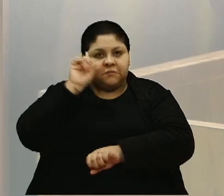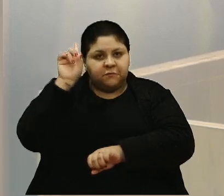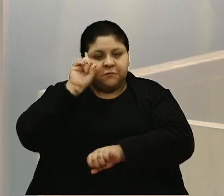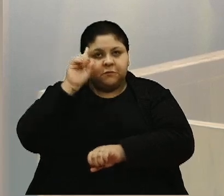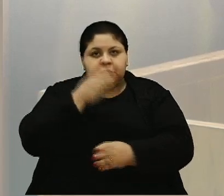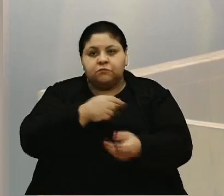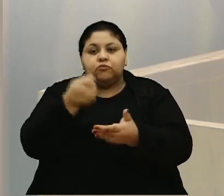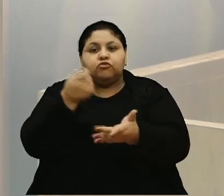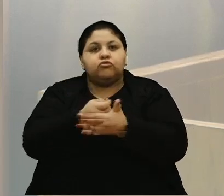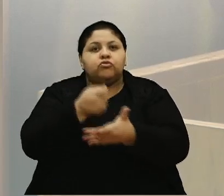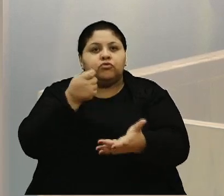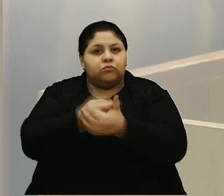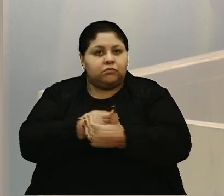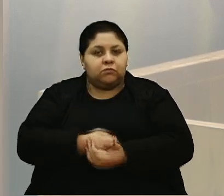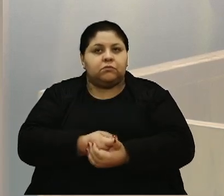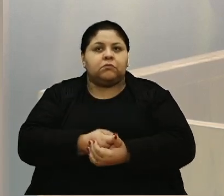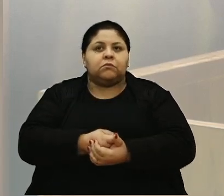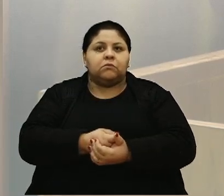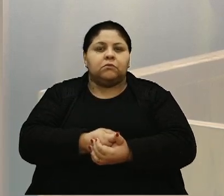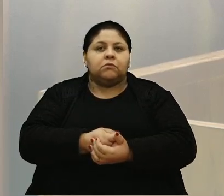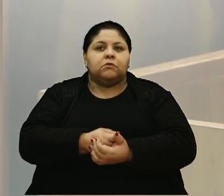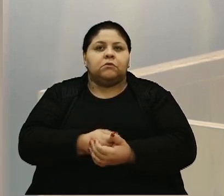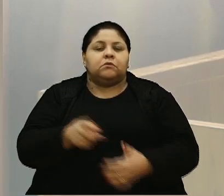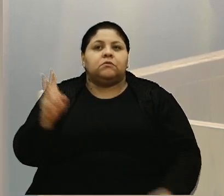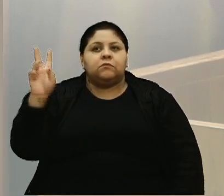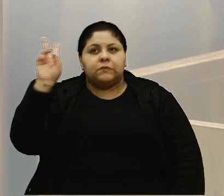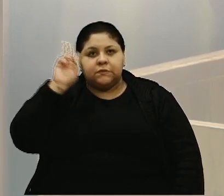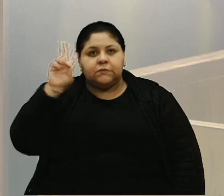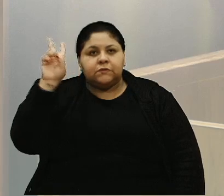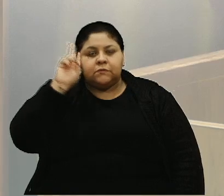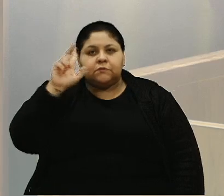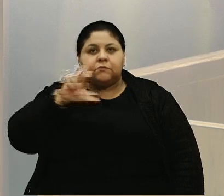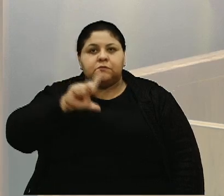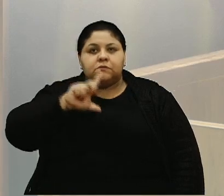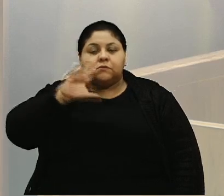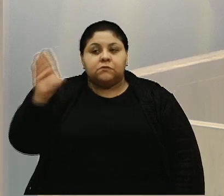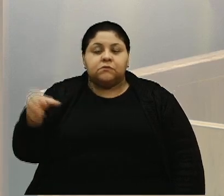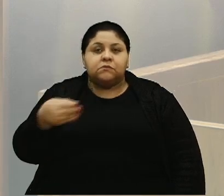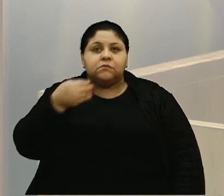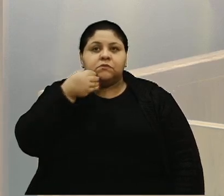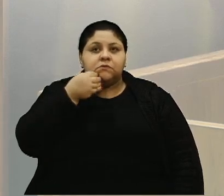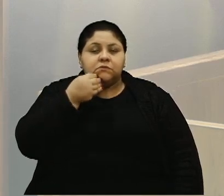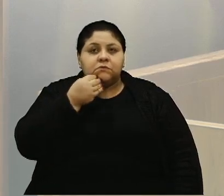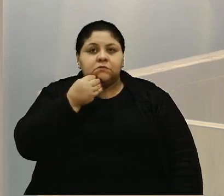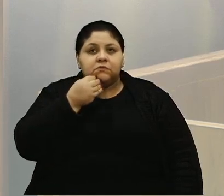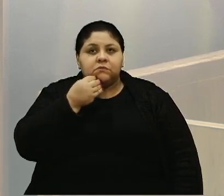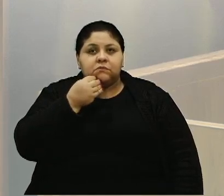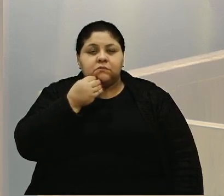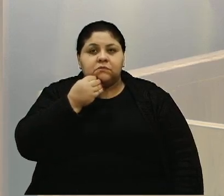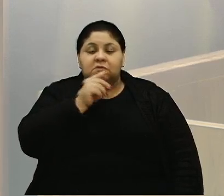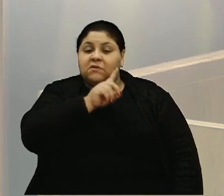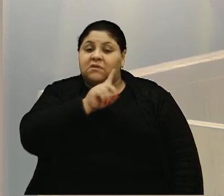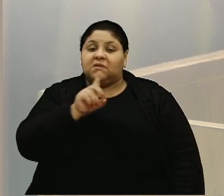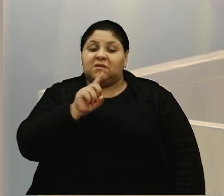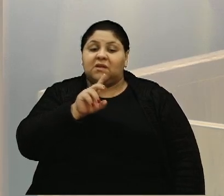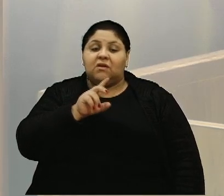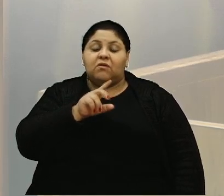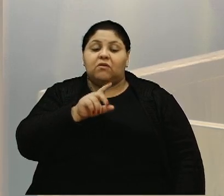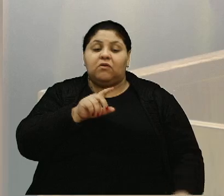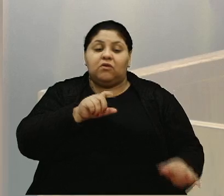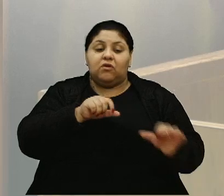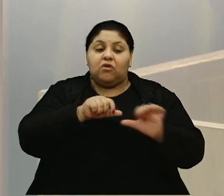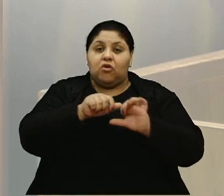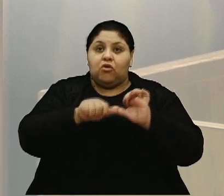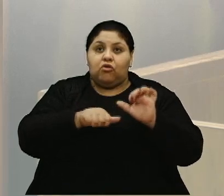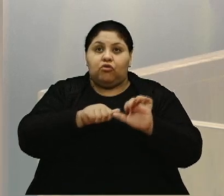cobrado. E essa segunda-feira tivemos a oportunidade de eles lá não só trocar aquelas que